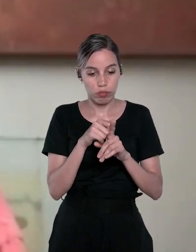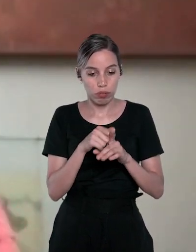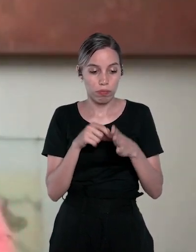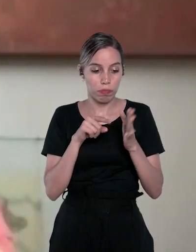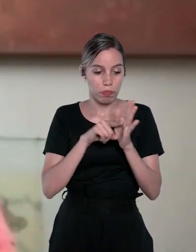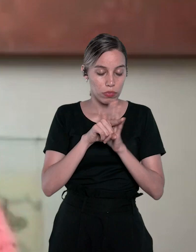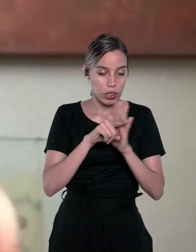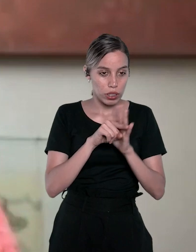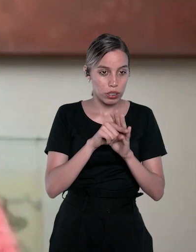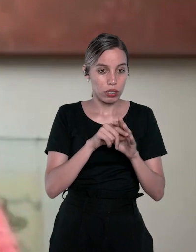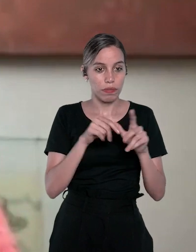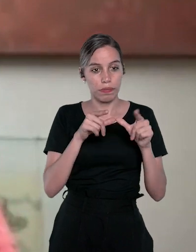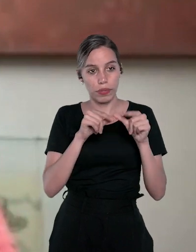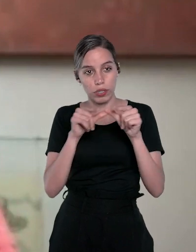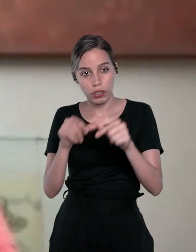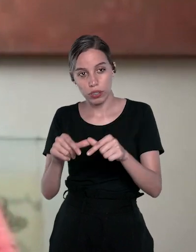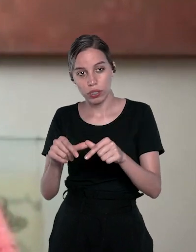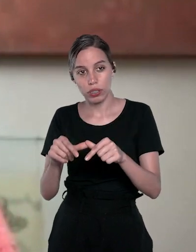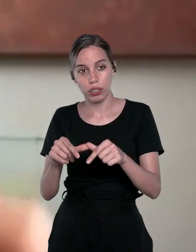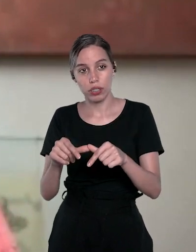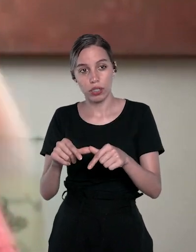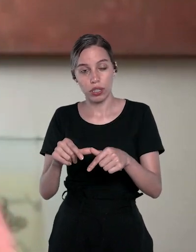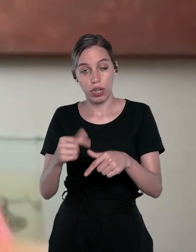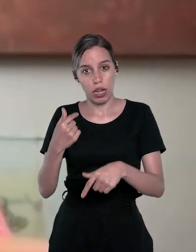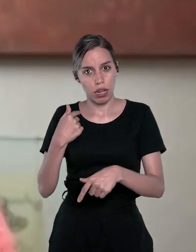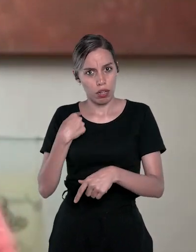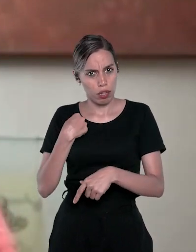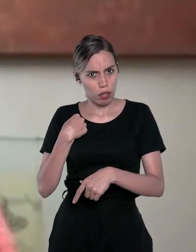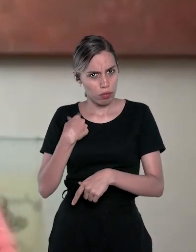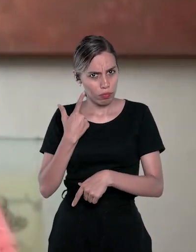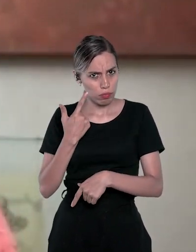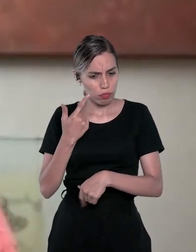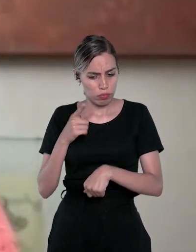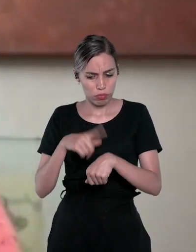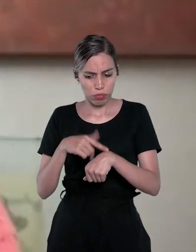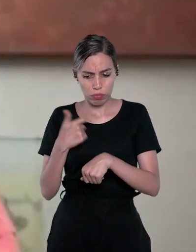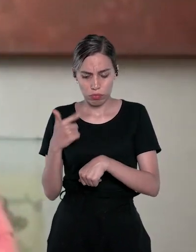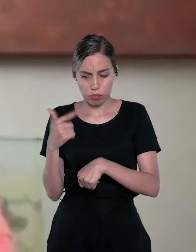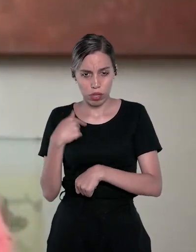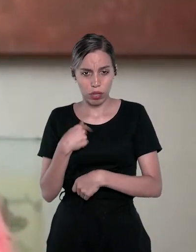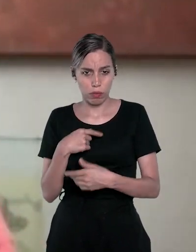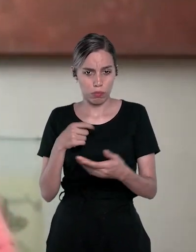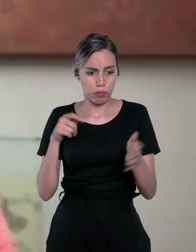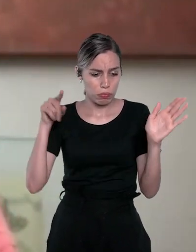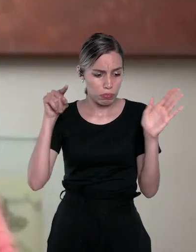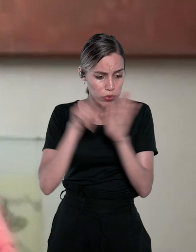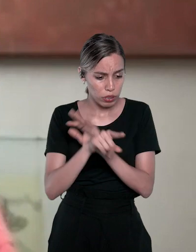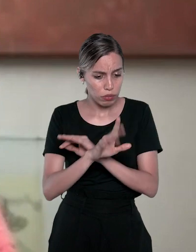tal. O perfil, por exemplo, do Wanda Cultural, tive que fazer para a edição seguinte. Mas